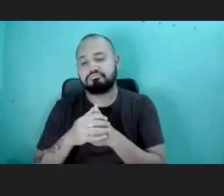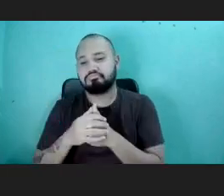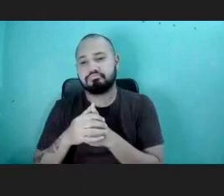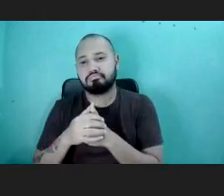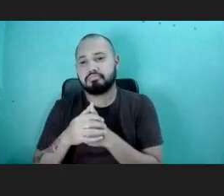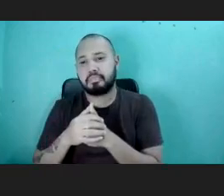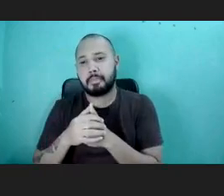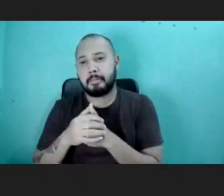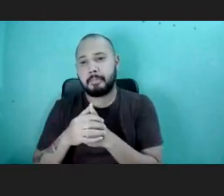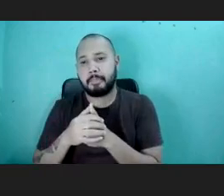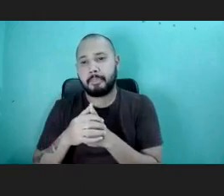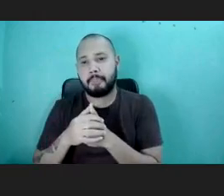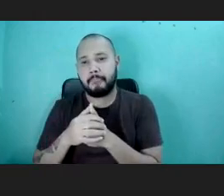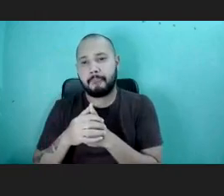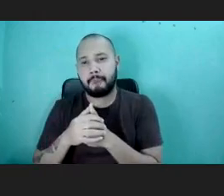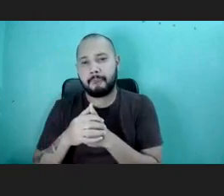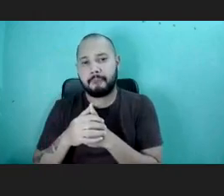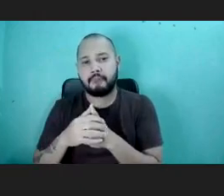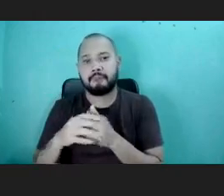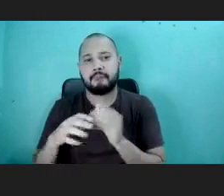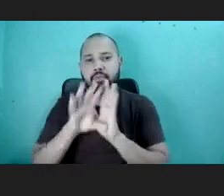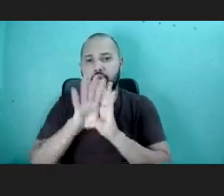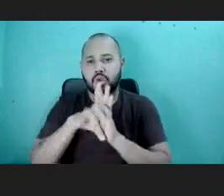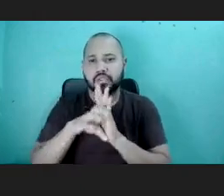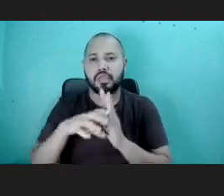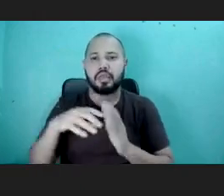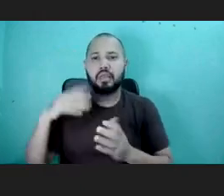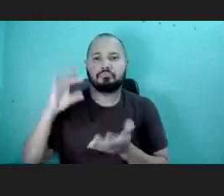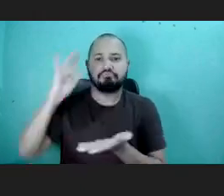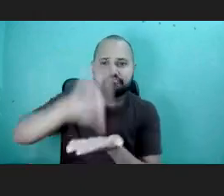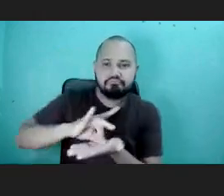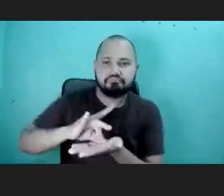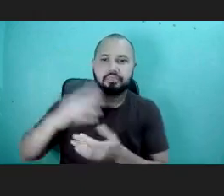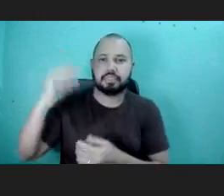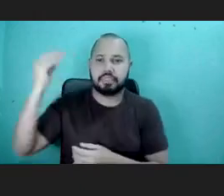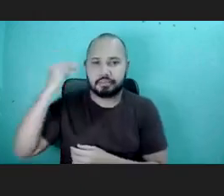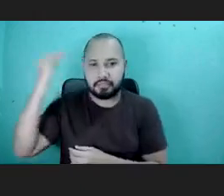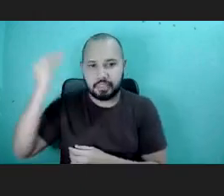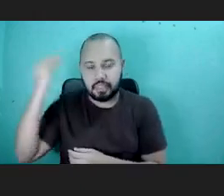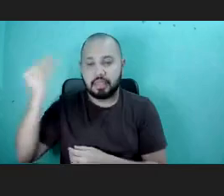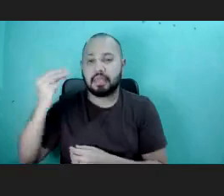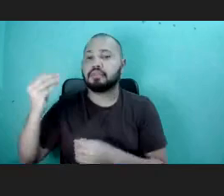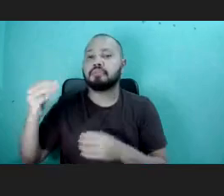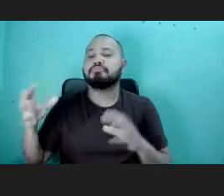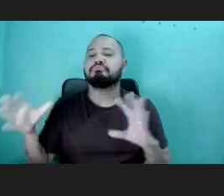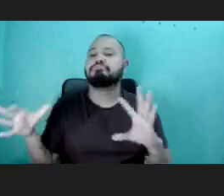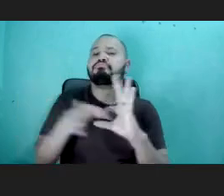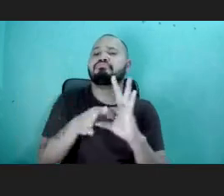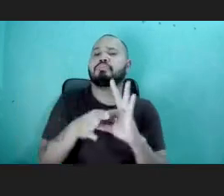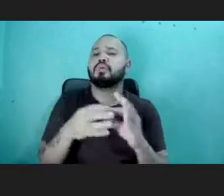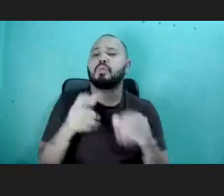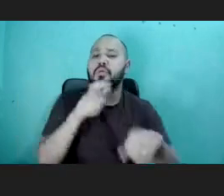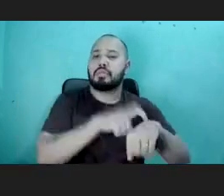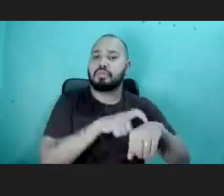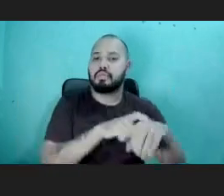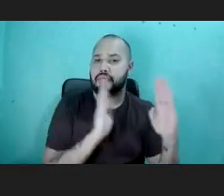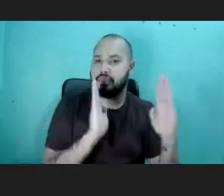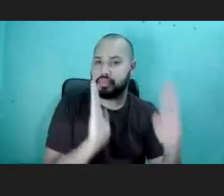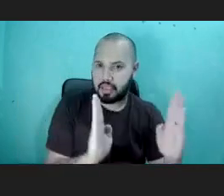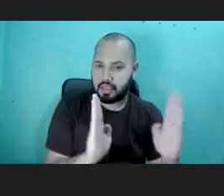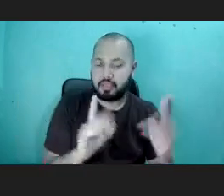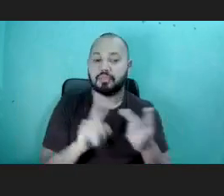de realidade, de experiência sobre a deficiência, que foram moduladas dentro de um tempo e de um